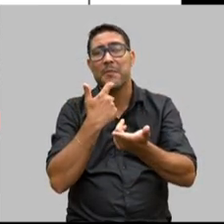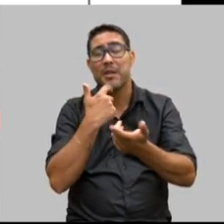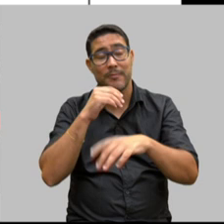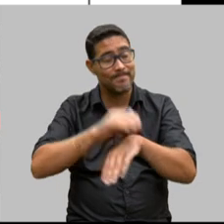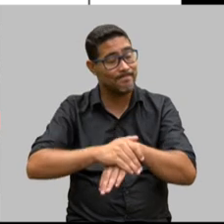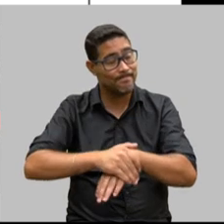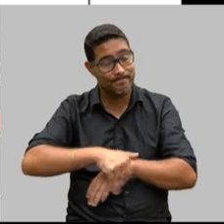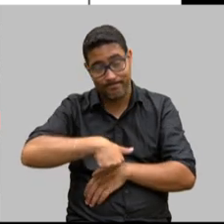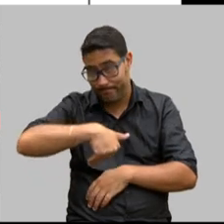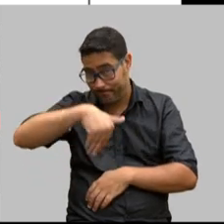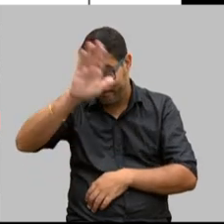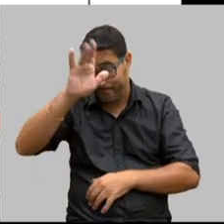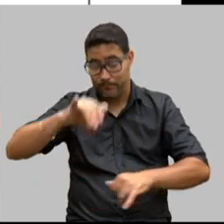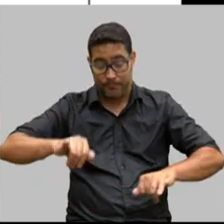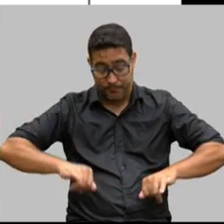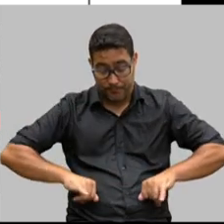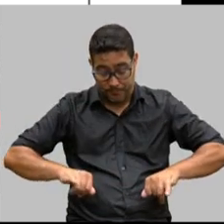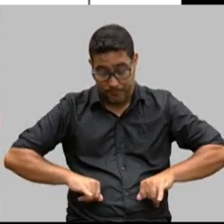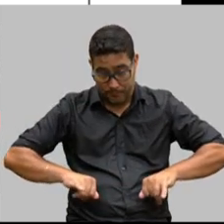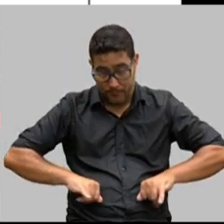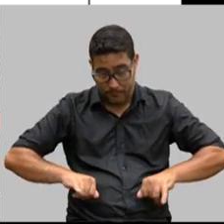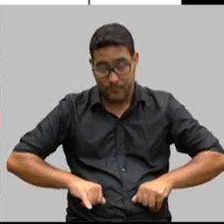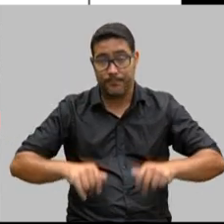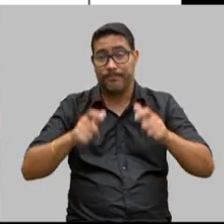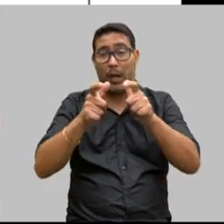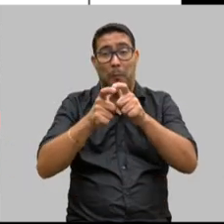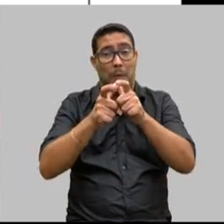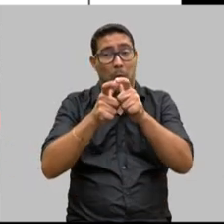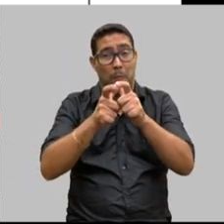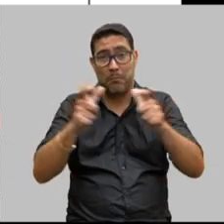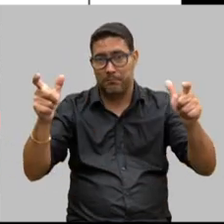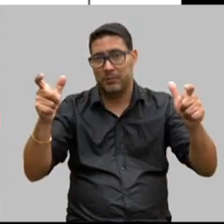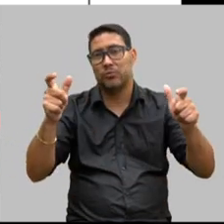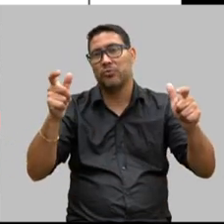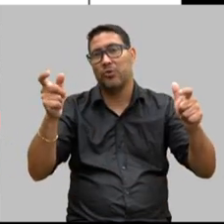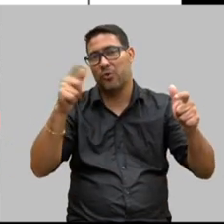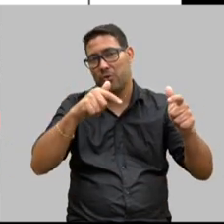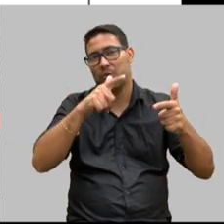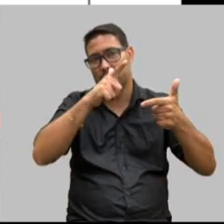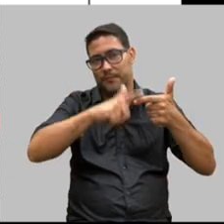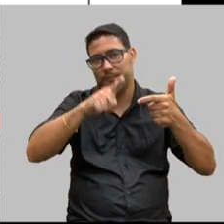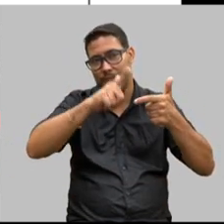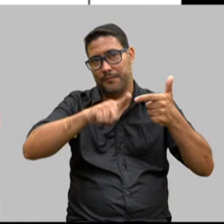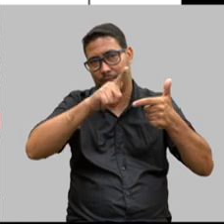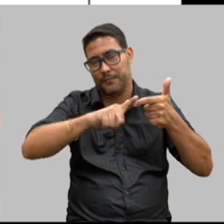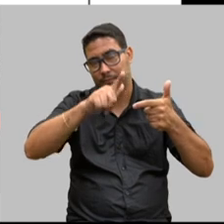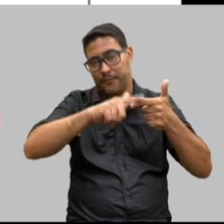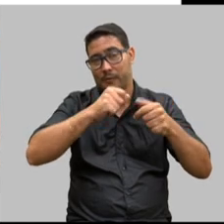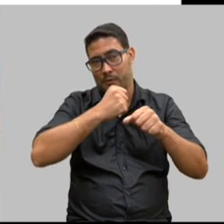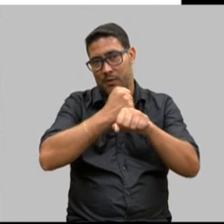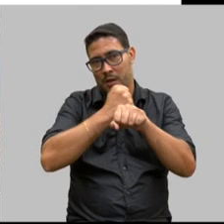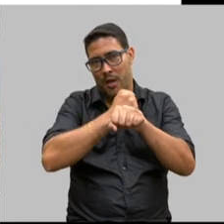que tiveram aumento desses eventos combinados ao longo dos anos.